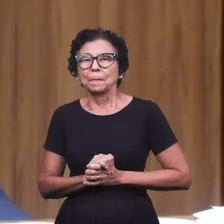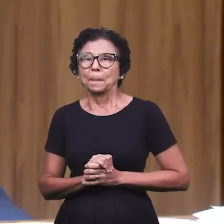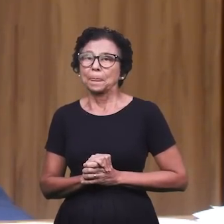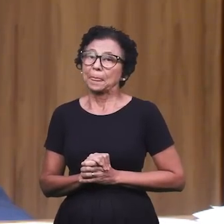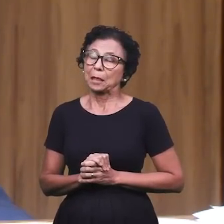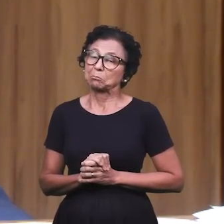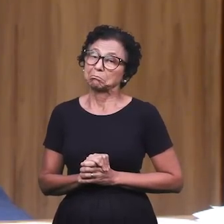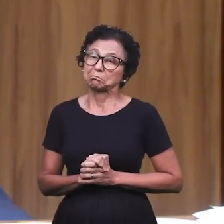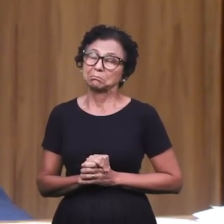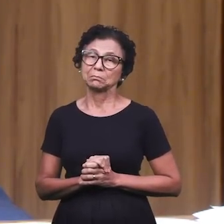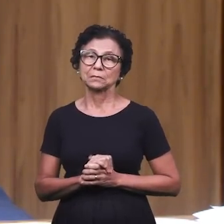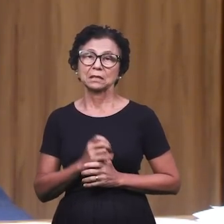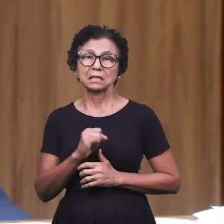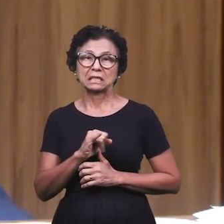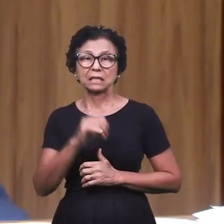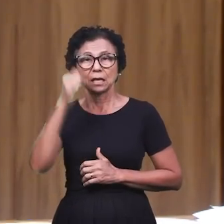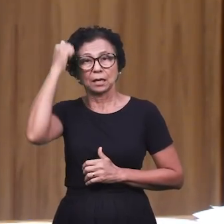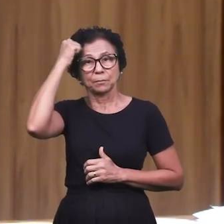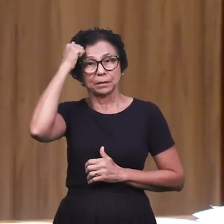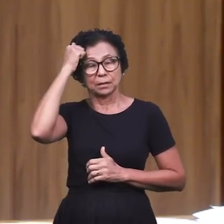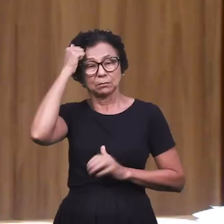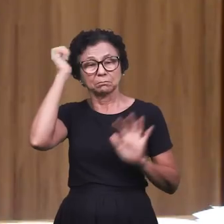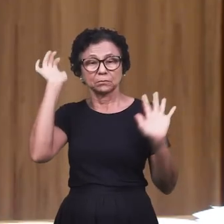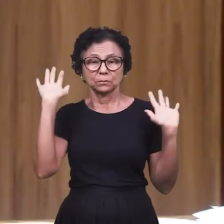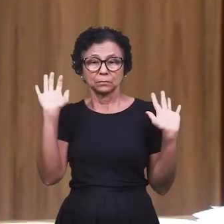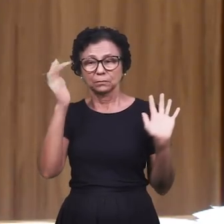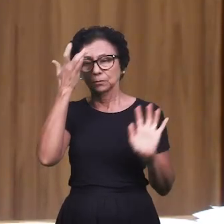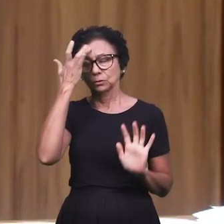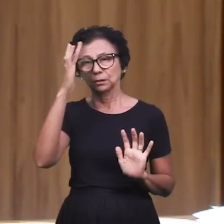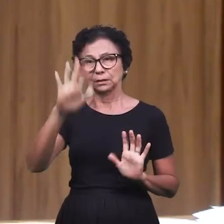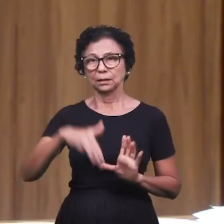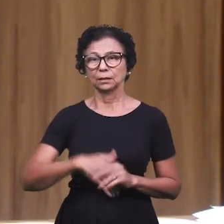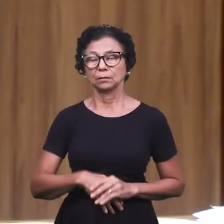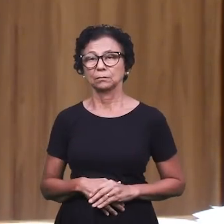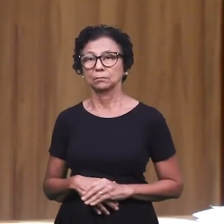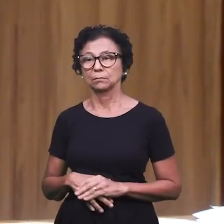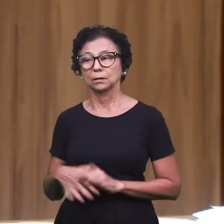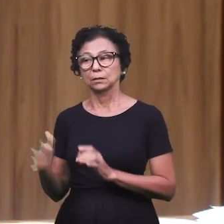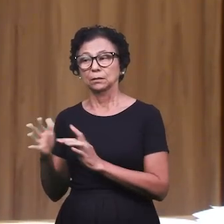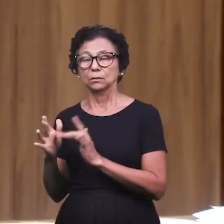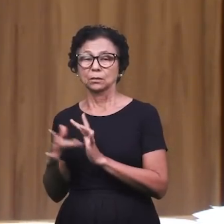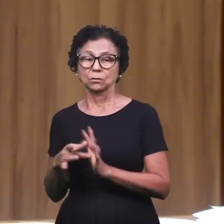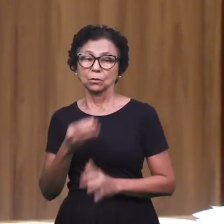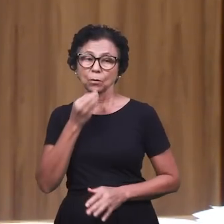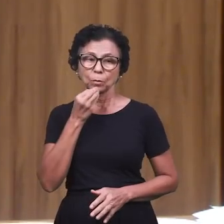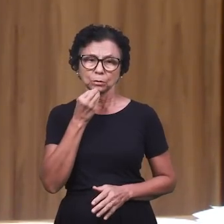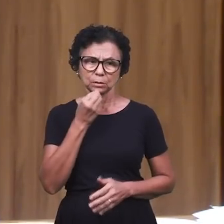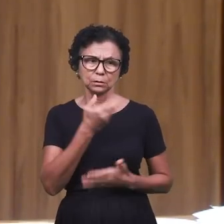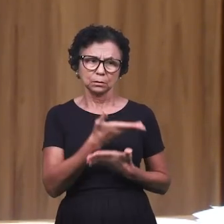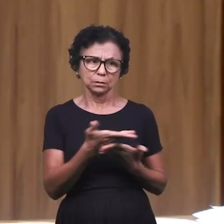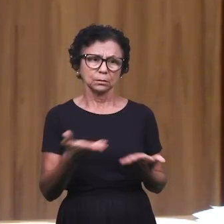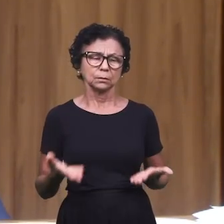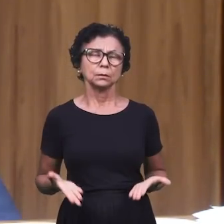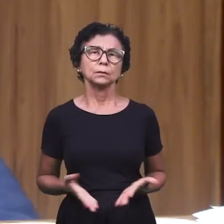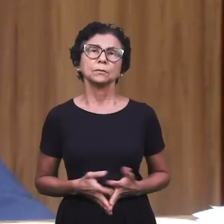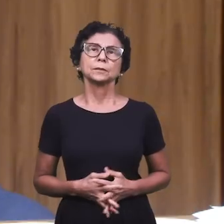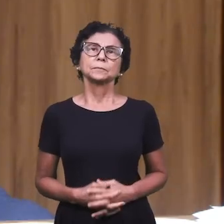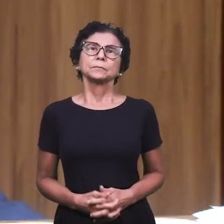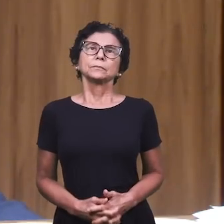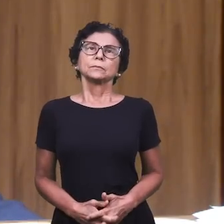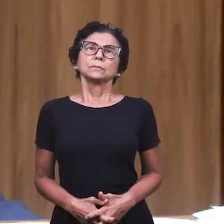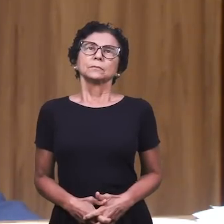certo? O arrependimento que Jesus até deu oportunidade para ele, viu? Perguntou: amigo, aqui vieste,